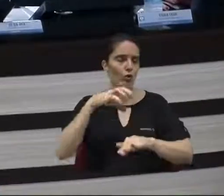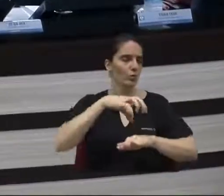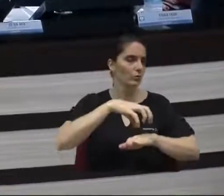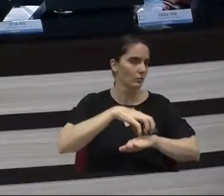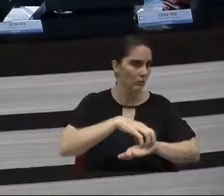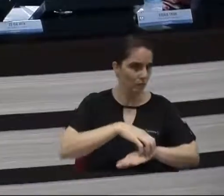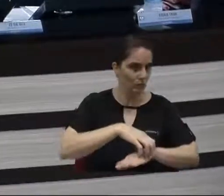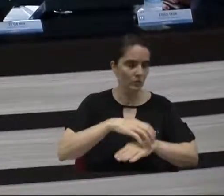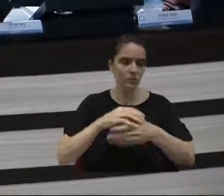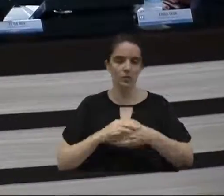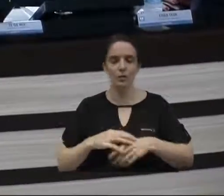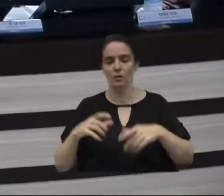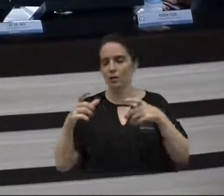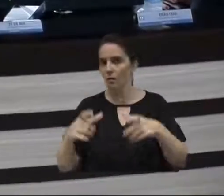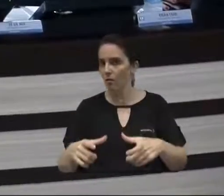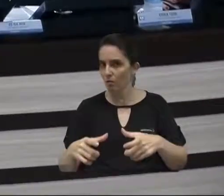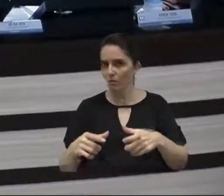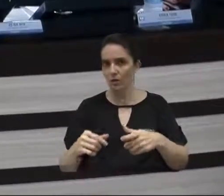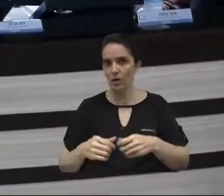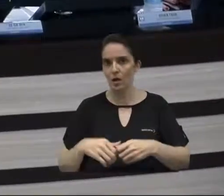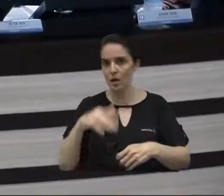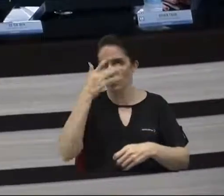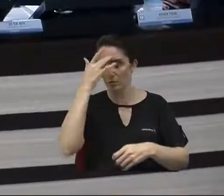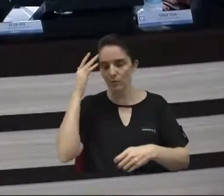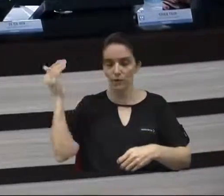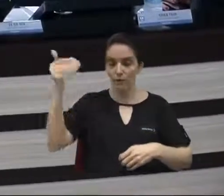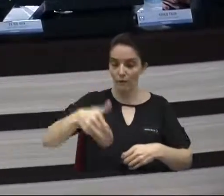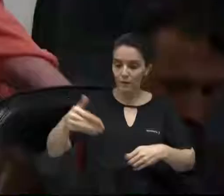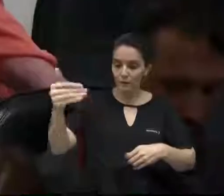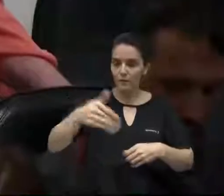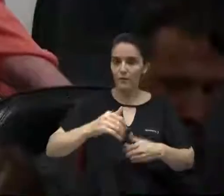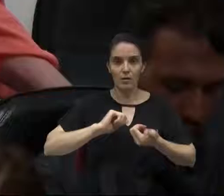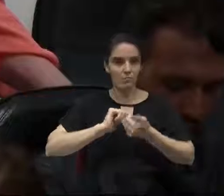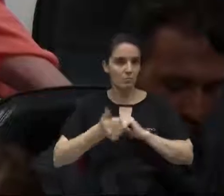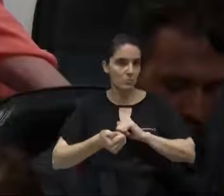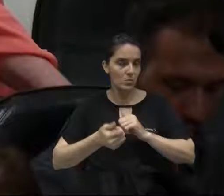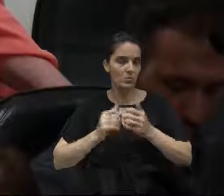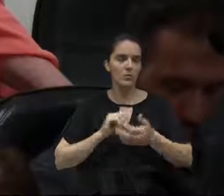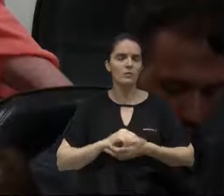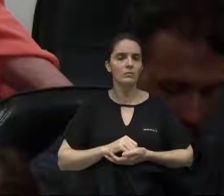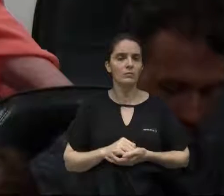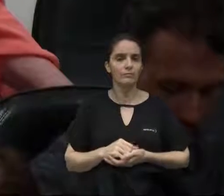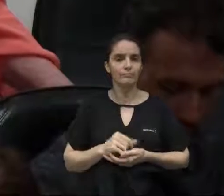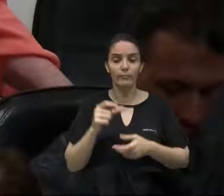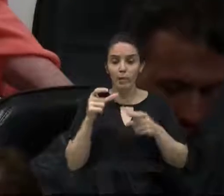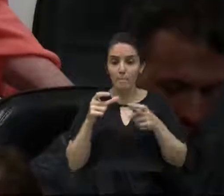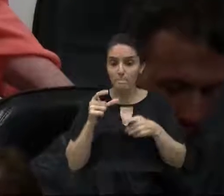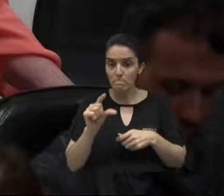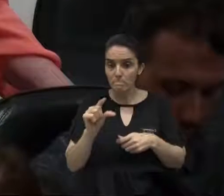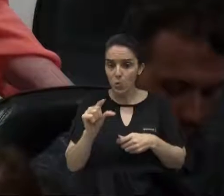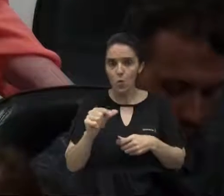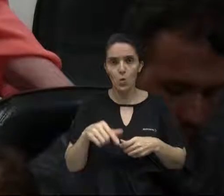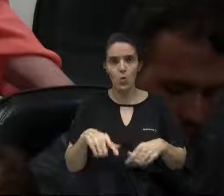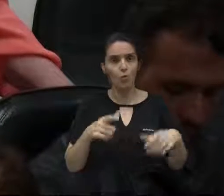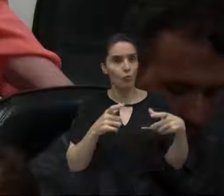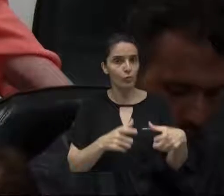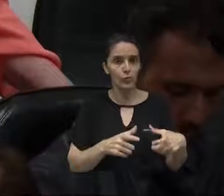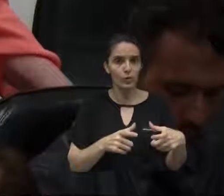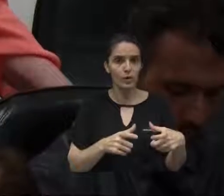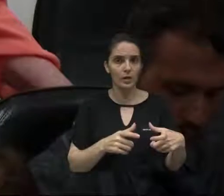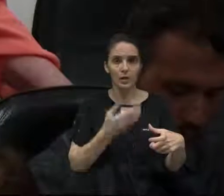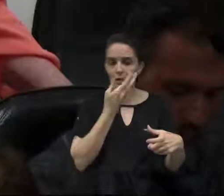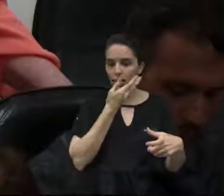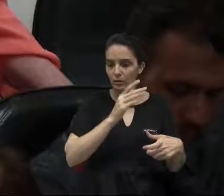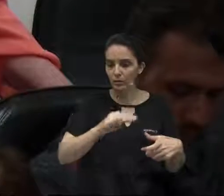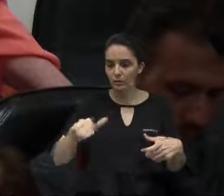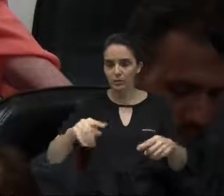comunitários, e em espaços como esse aí, onde as pessoas vêm nadar e vêm praticar seu esporte. Já temos pouco para essas crianças no nosso município. E o que temos,